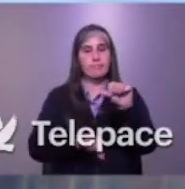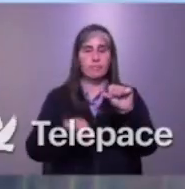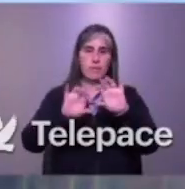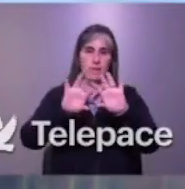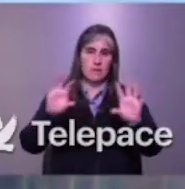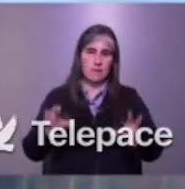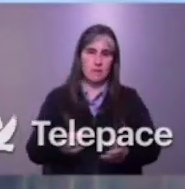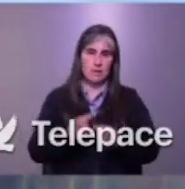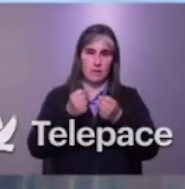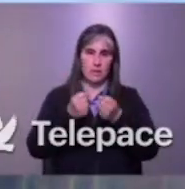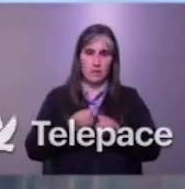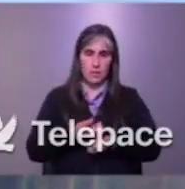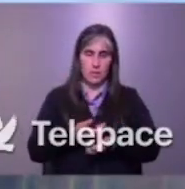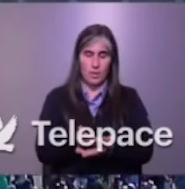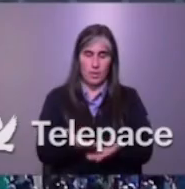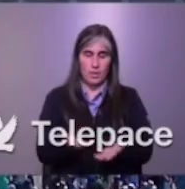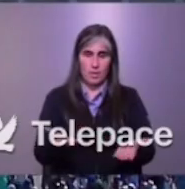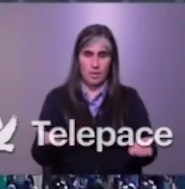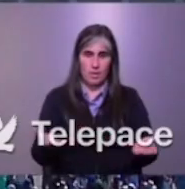Domini.